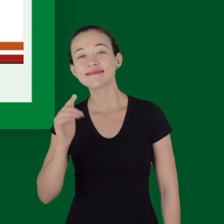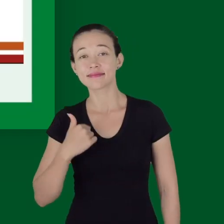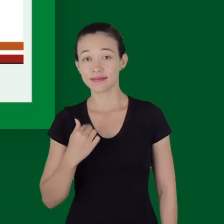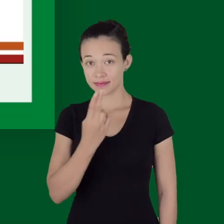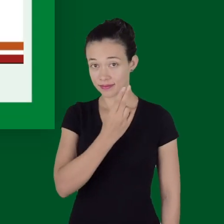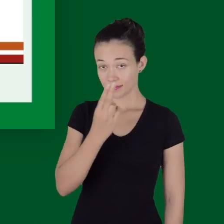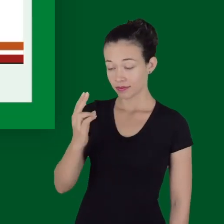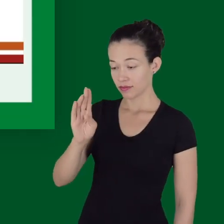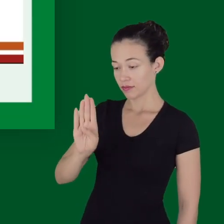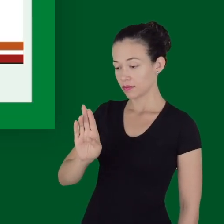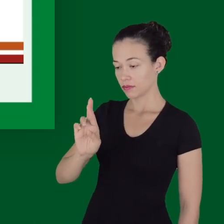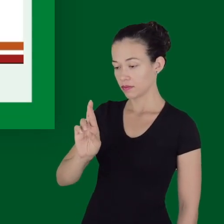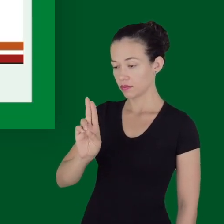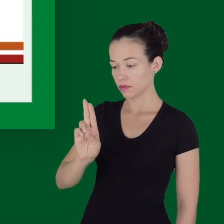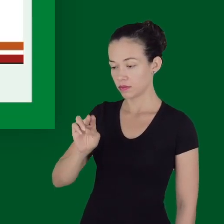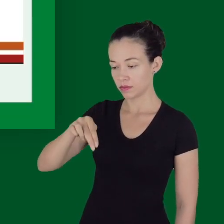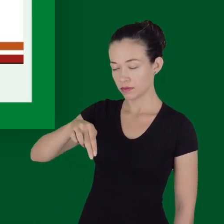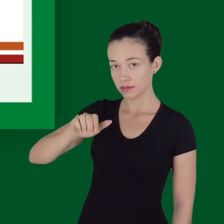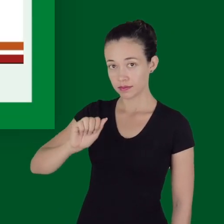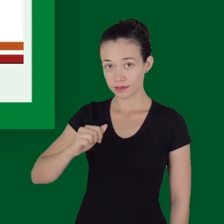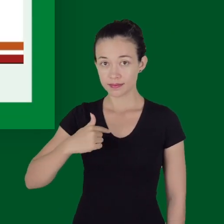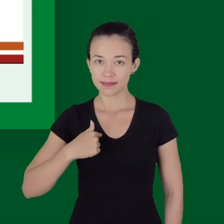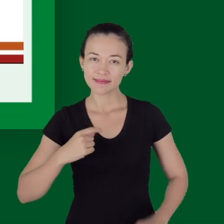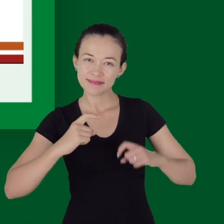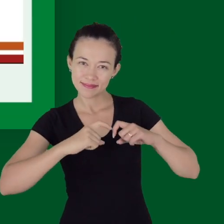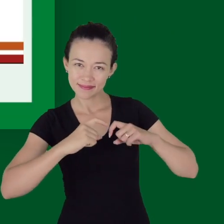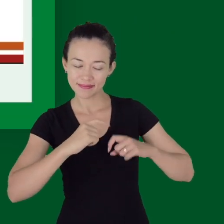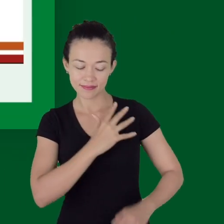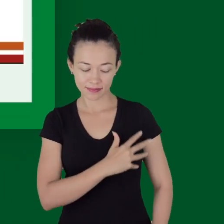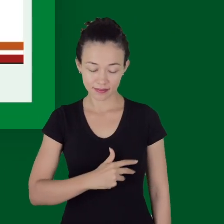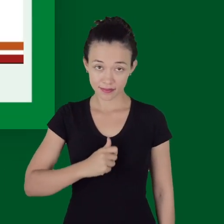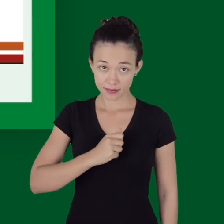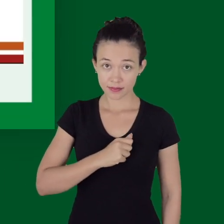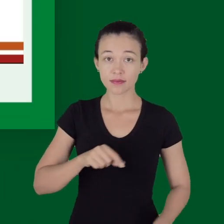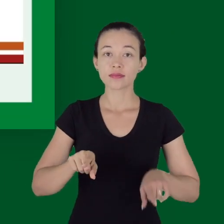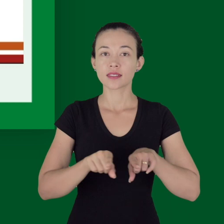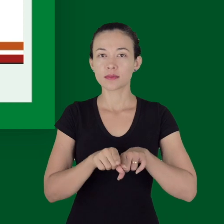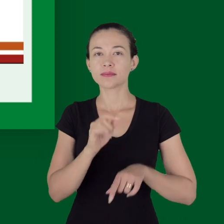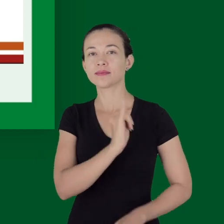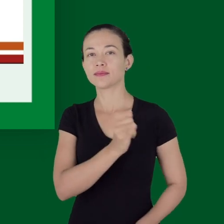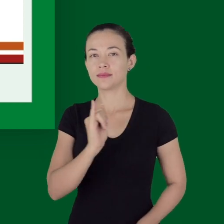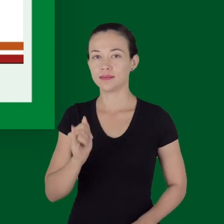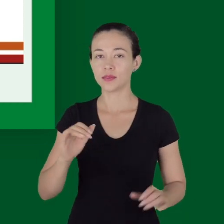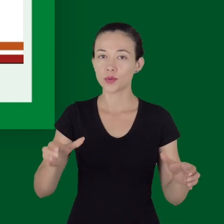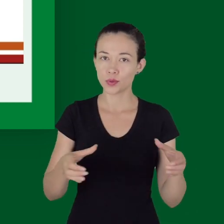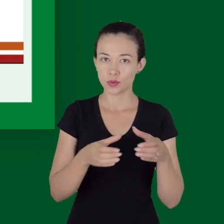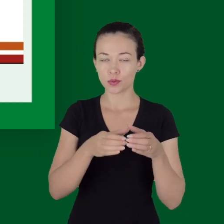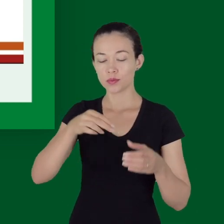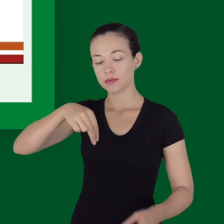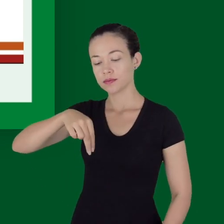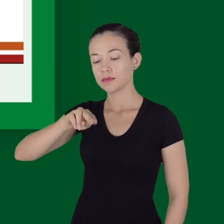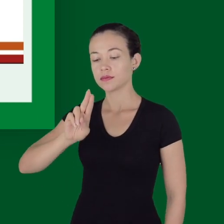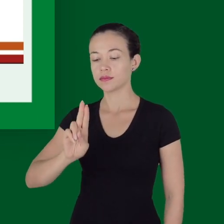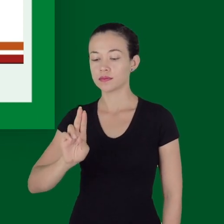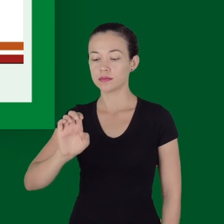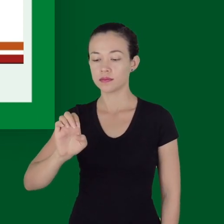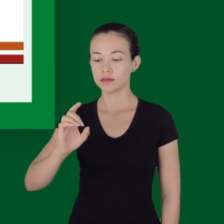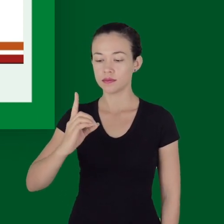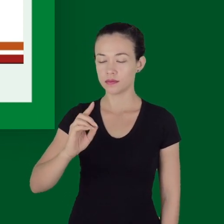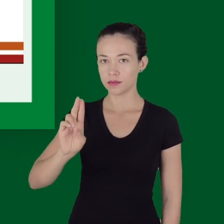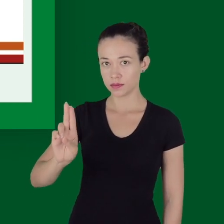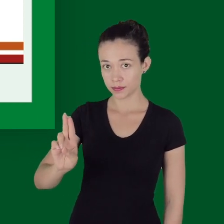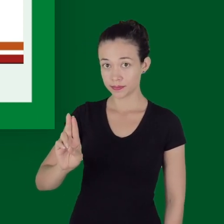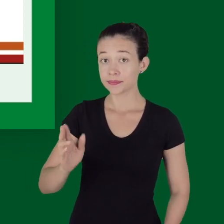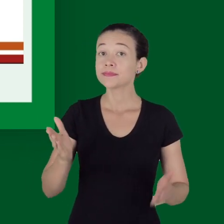Olá, eu sou Bruna, eu sou médica do SAMU, sou instrutora também do Núcleo de Educação, e hoje a gente vai